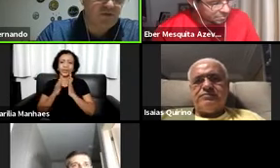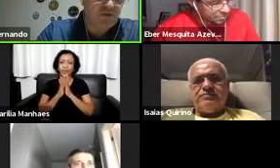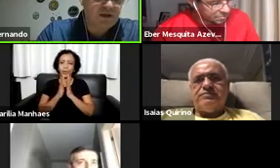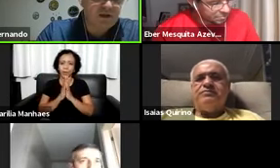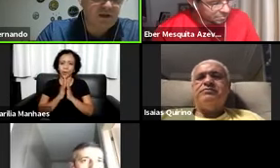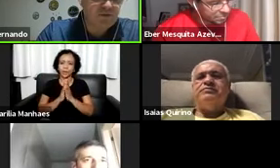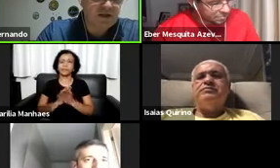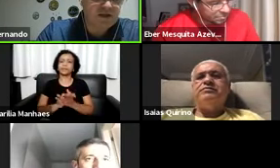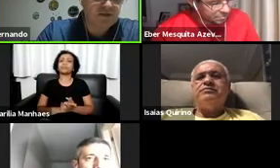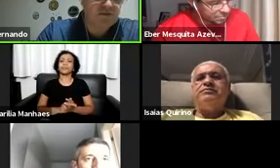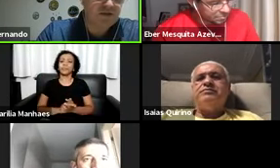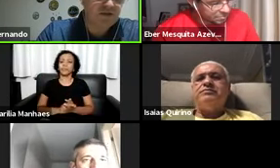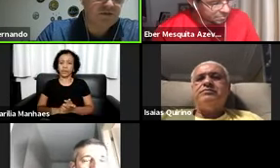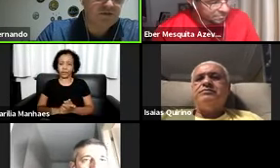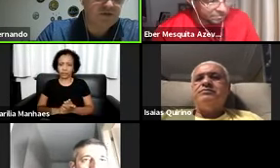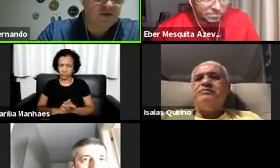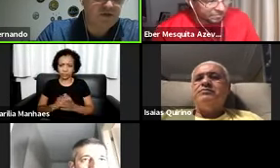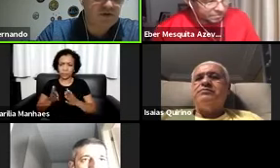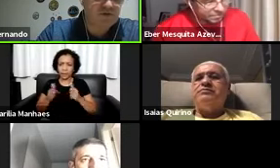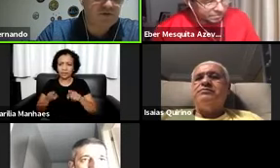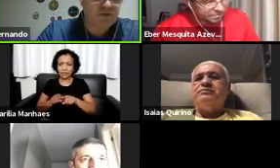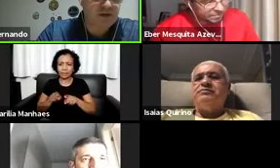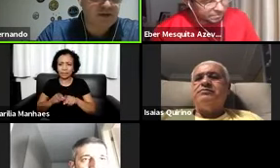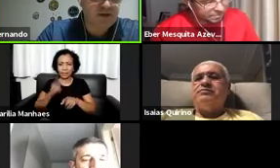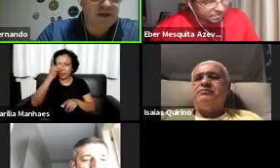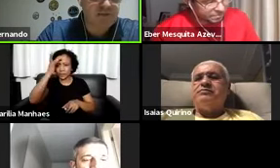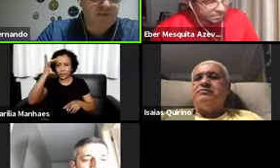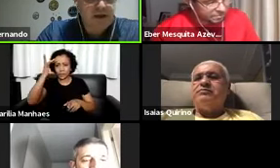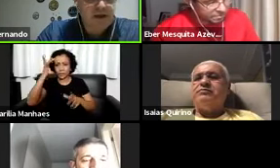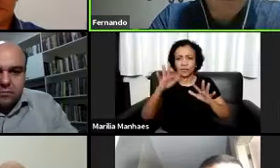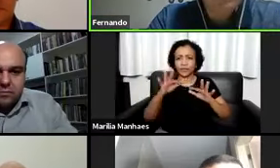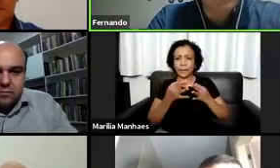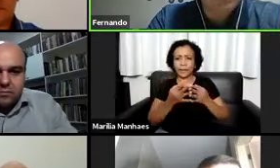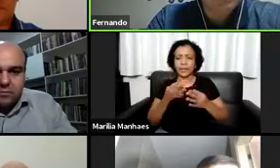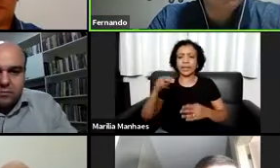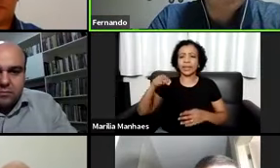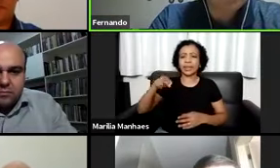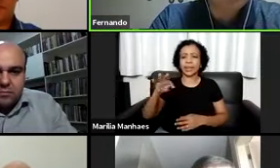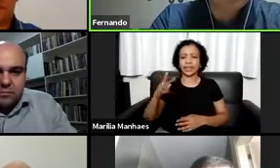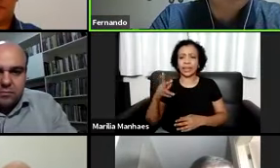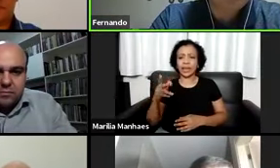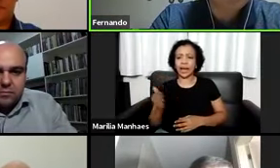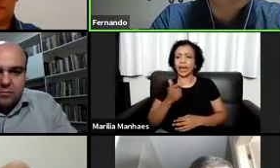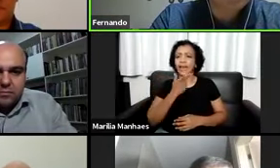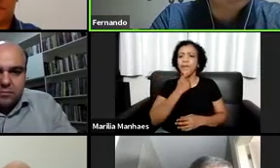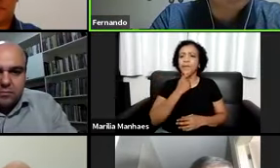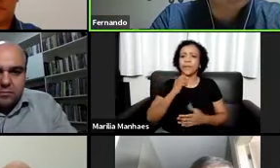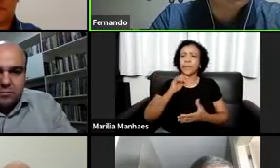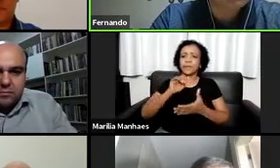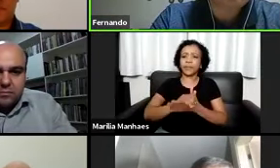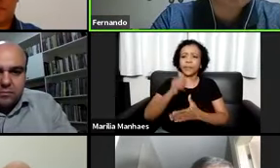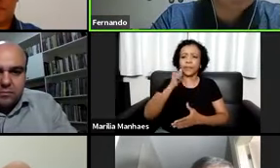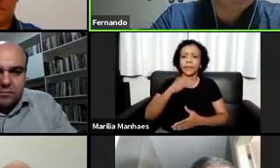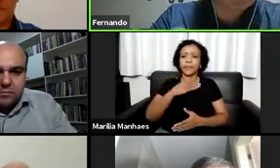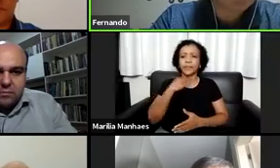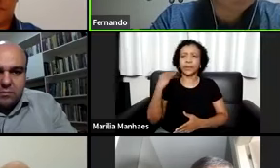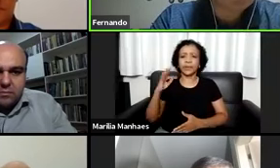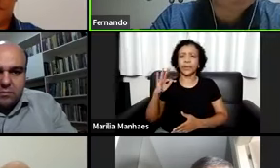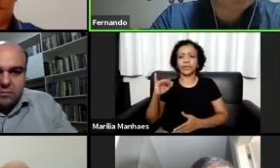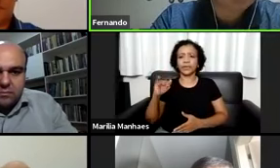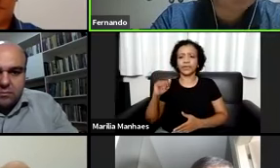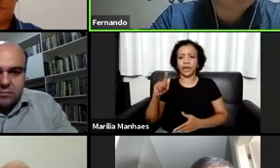diácono querido Biratã, que faleceu, e os seus filhos, o Felipe e a Natália. A Rita de Cássia pede também pelos atendentes recepcionistas,